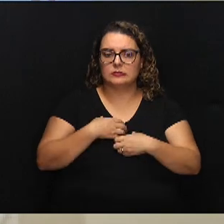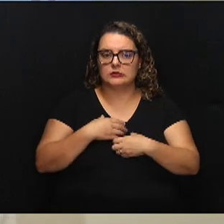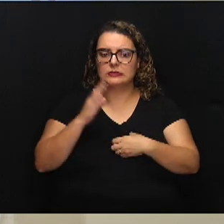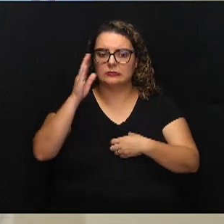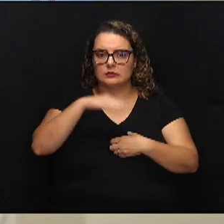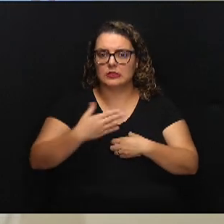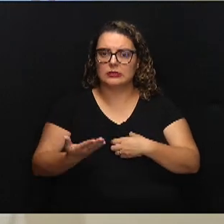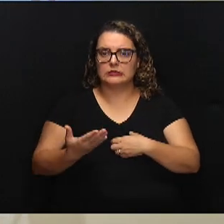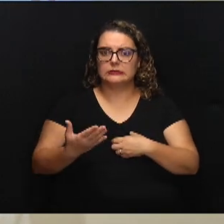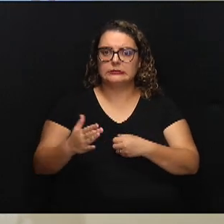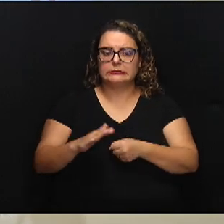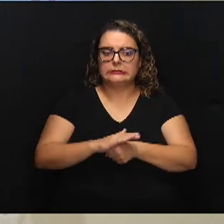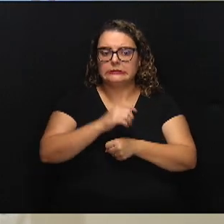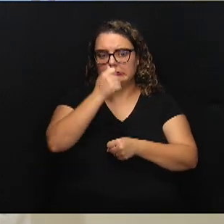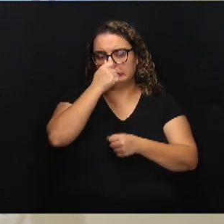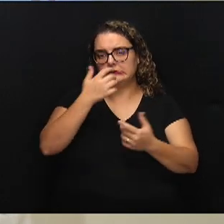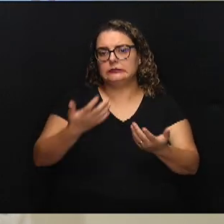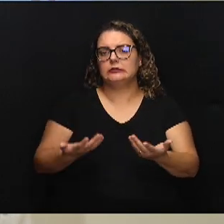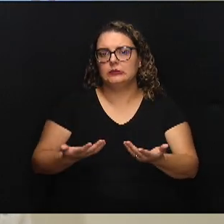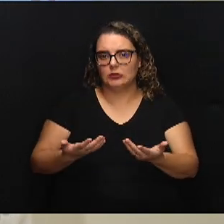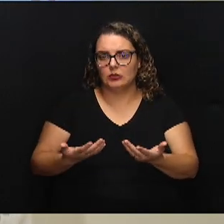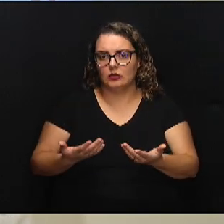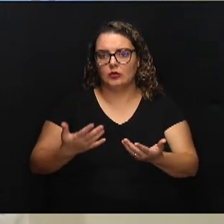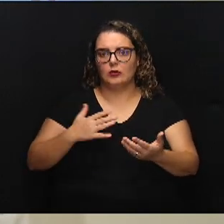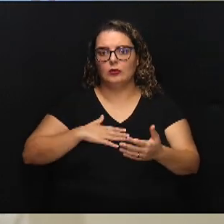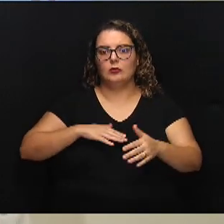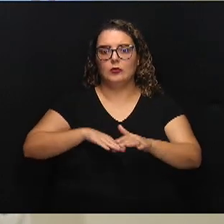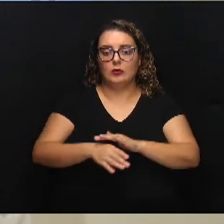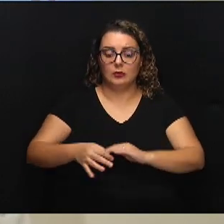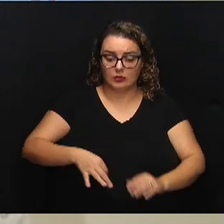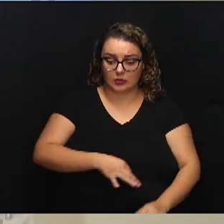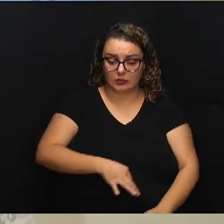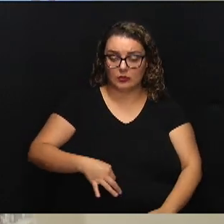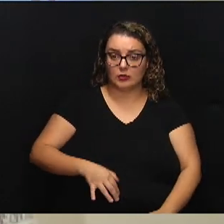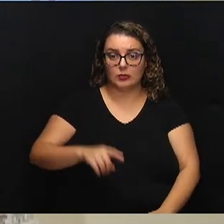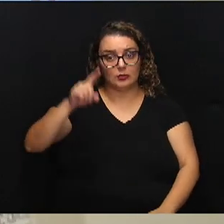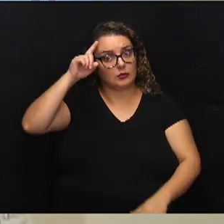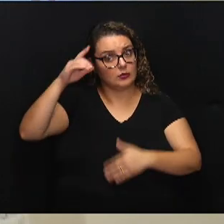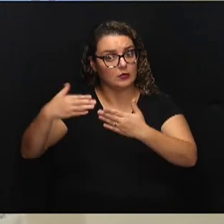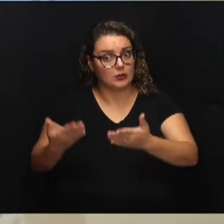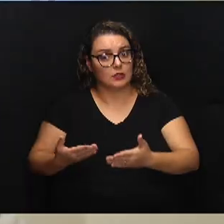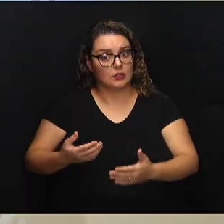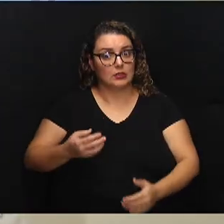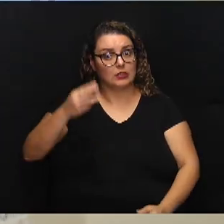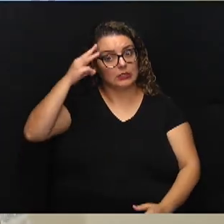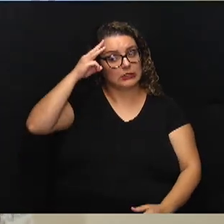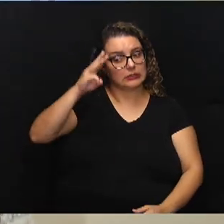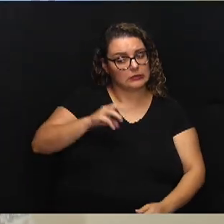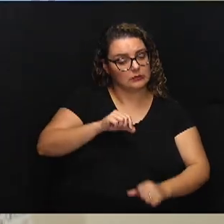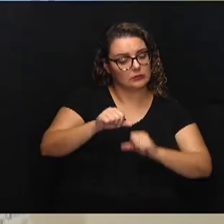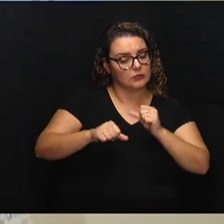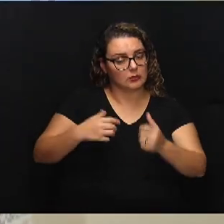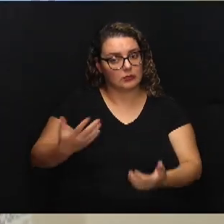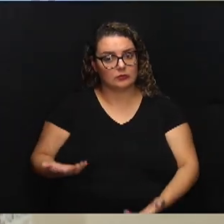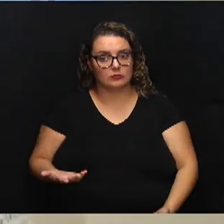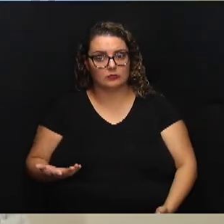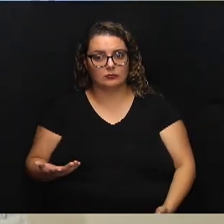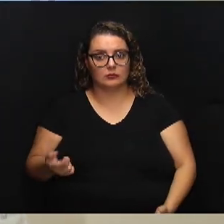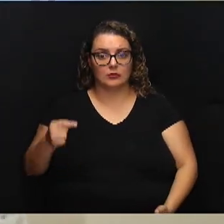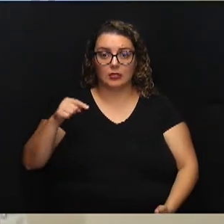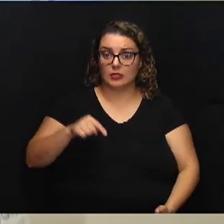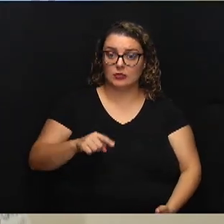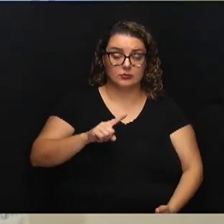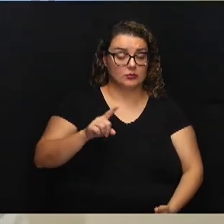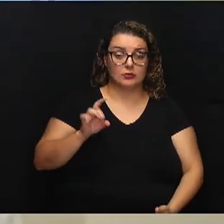ficar estufada, o meu hábito intestinal que funcionava todo dia começou a funcionar a cada 3 dias. Isso serve